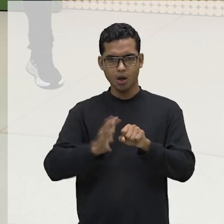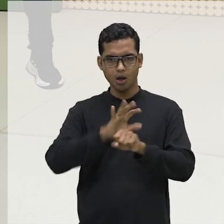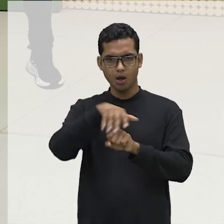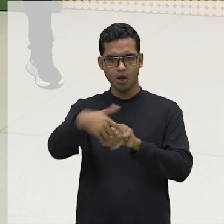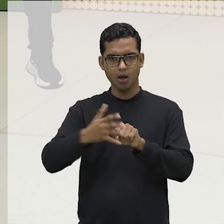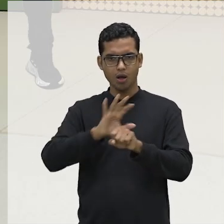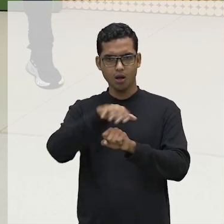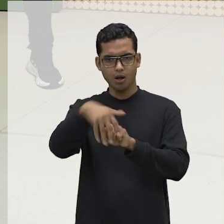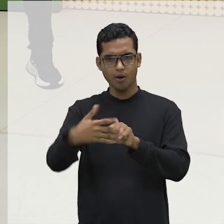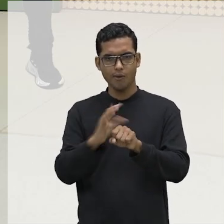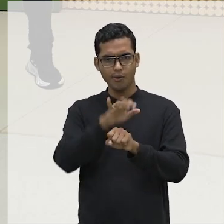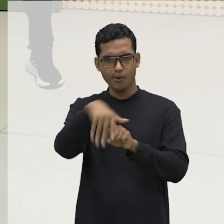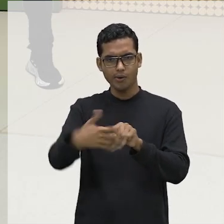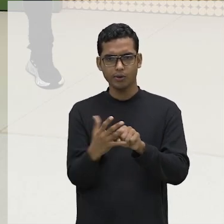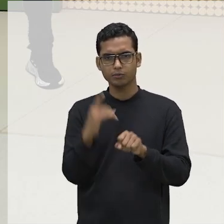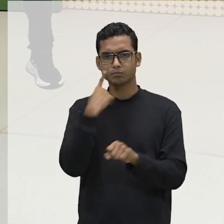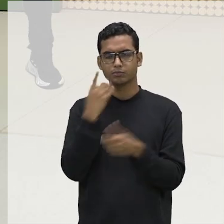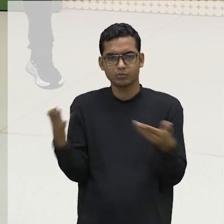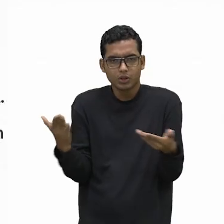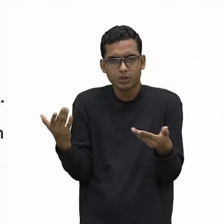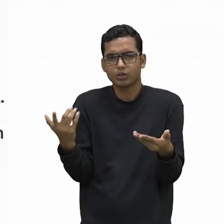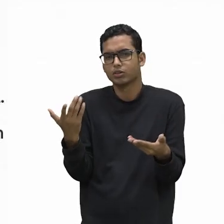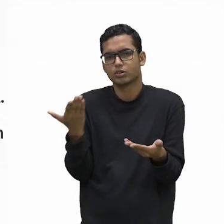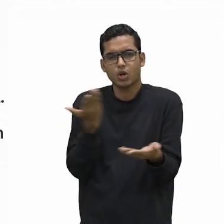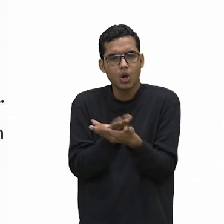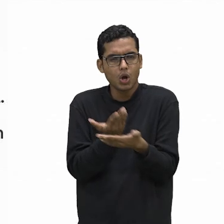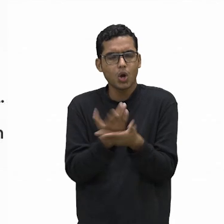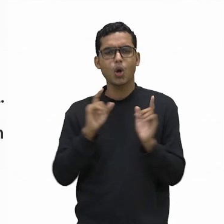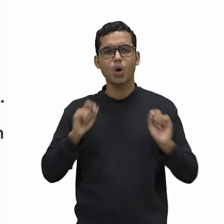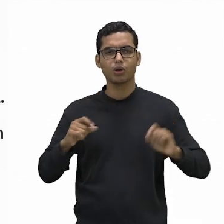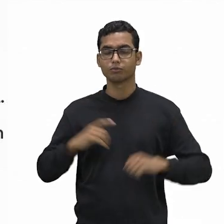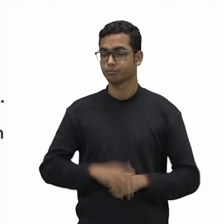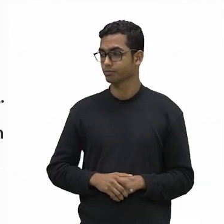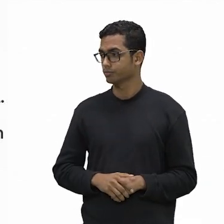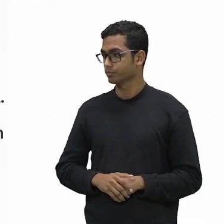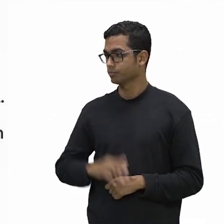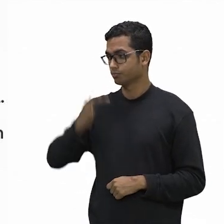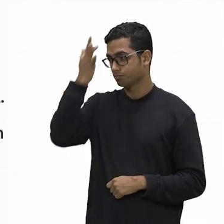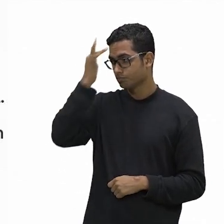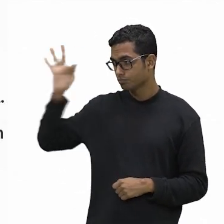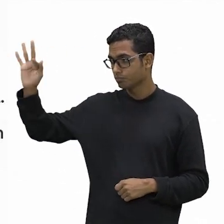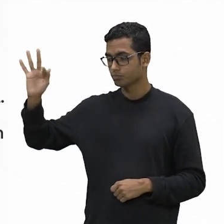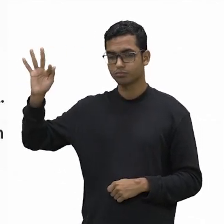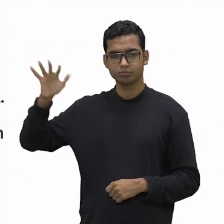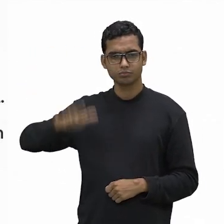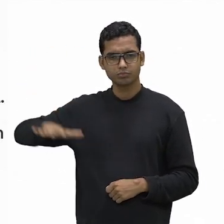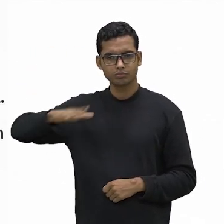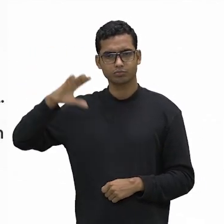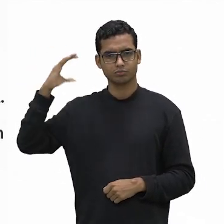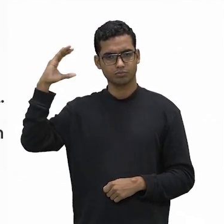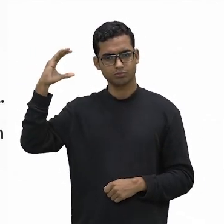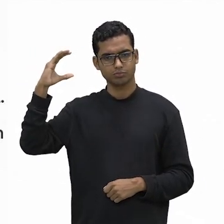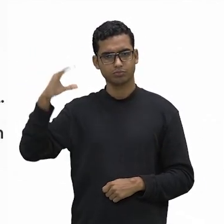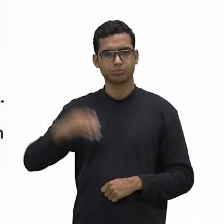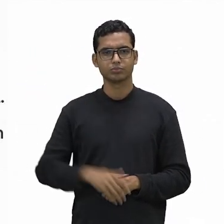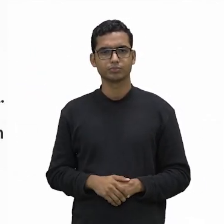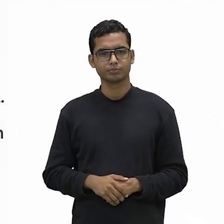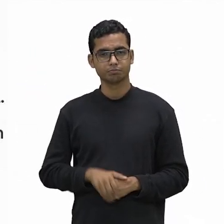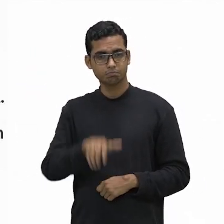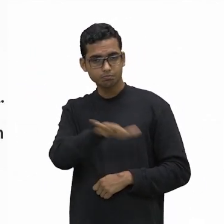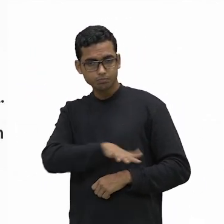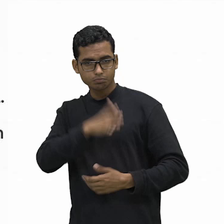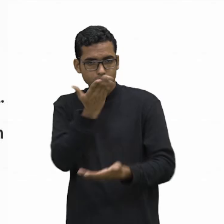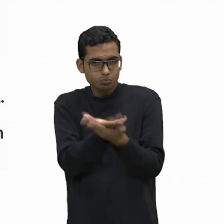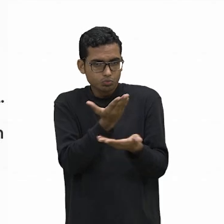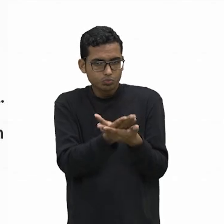da ciência. Vamos ver o que é a filosofia da ciência. Olha só, a filosofia da ciência é o campo de estudos filosóficos